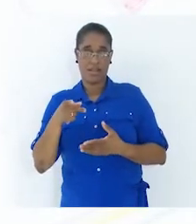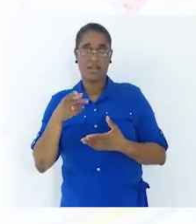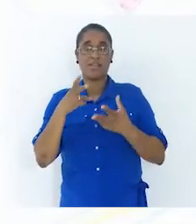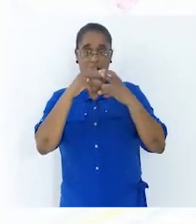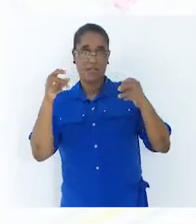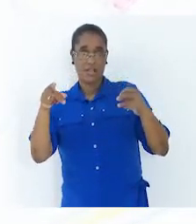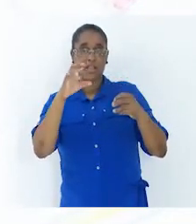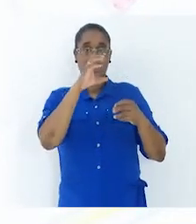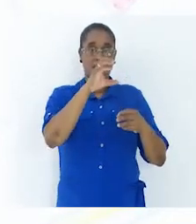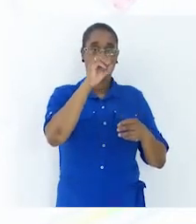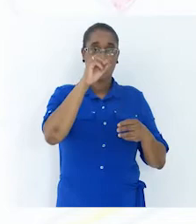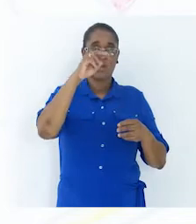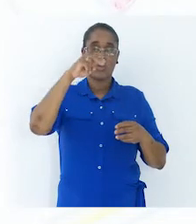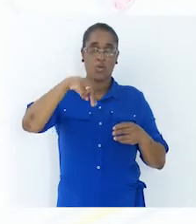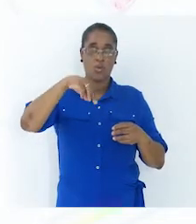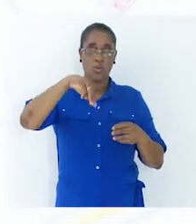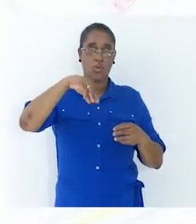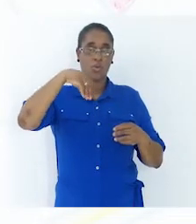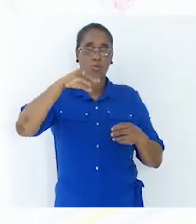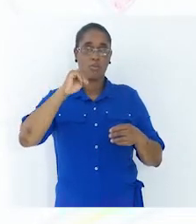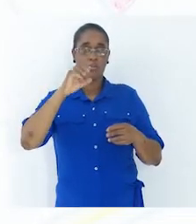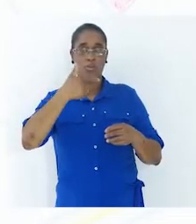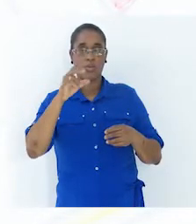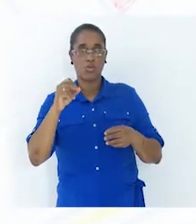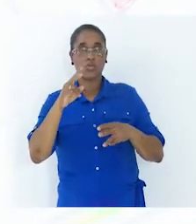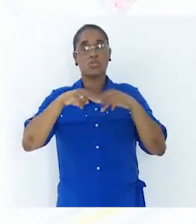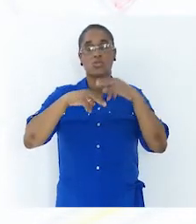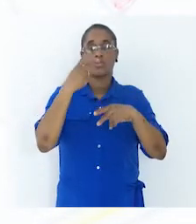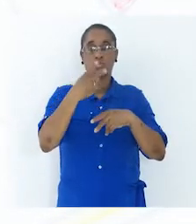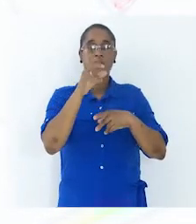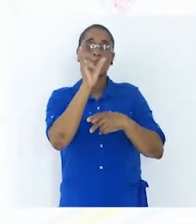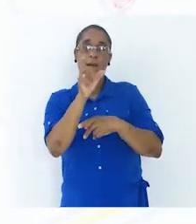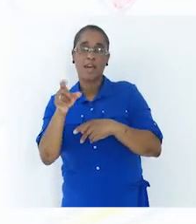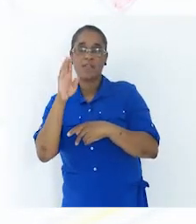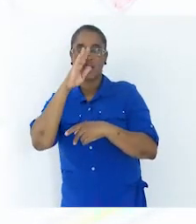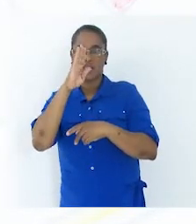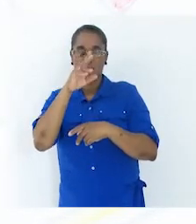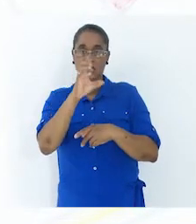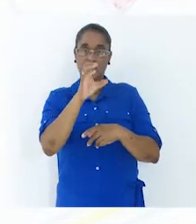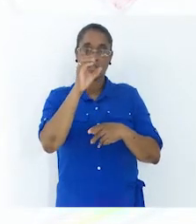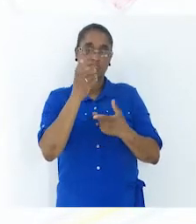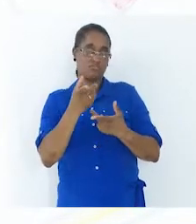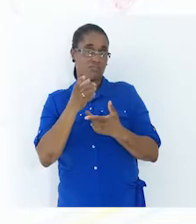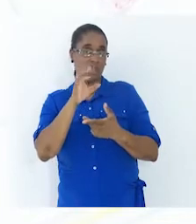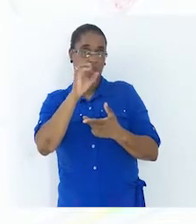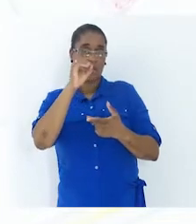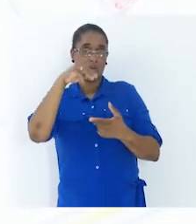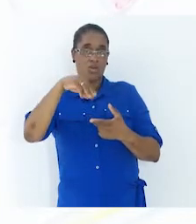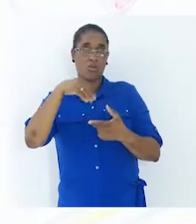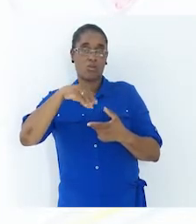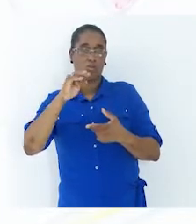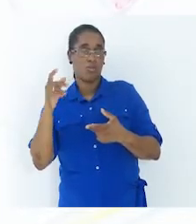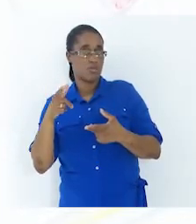duas palavras. Então, se for composto, já não será uma conjunção, mas sim uma